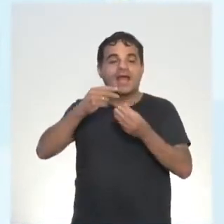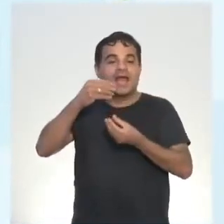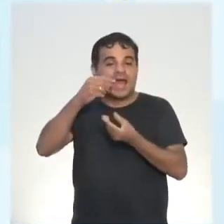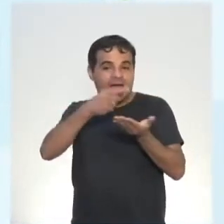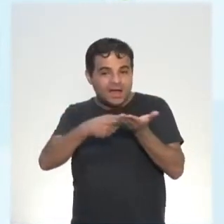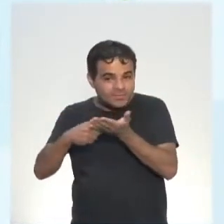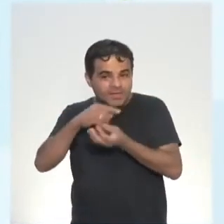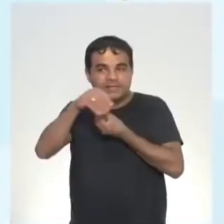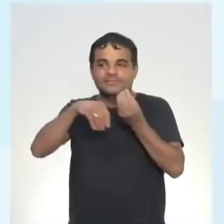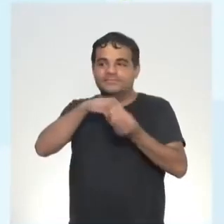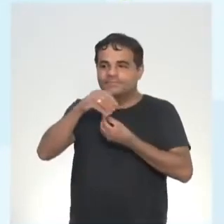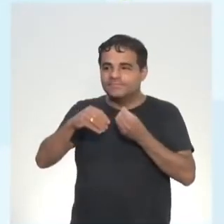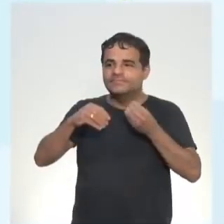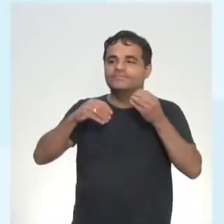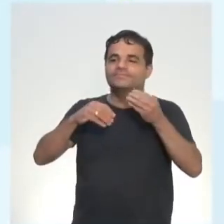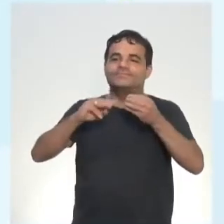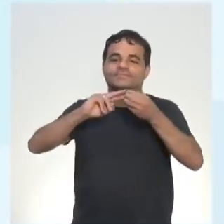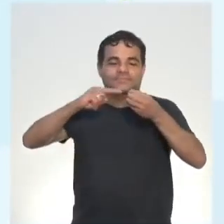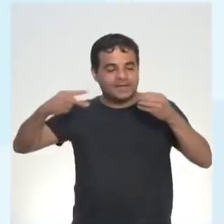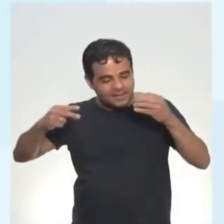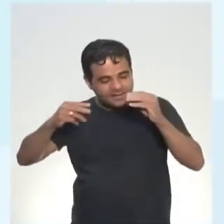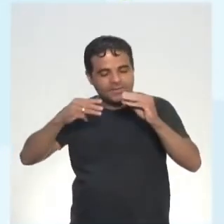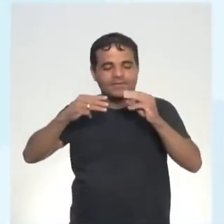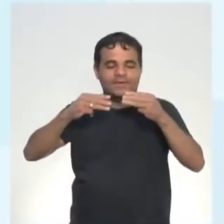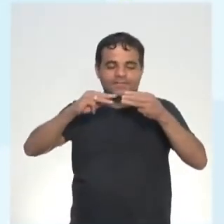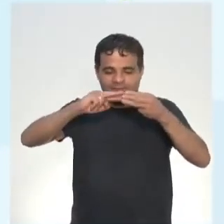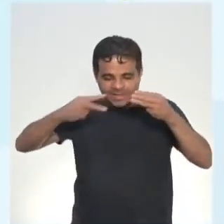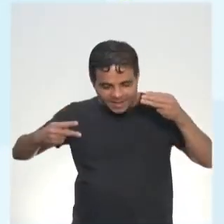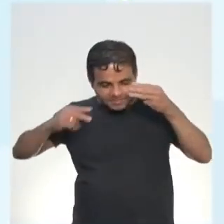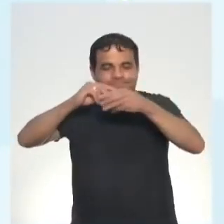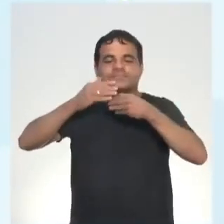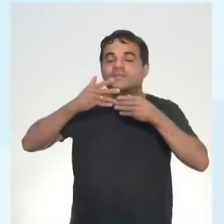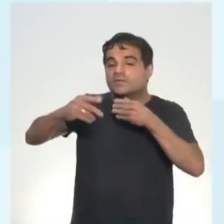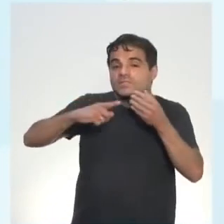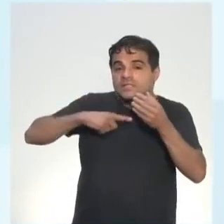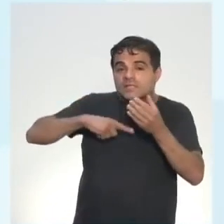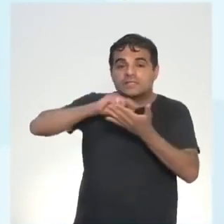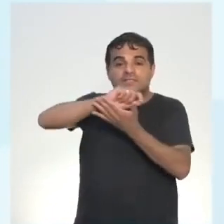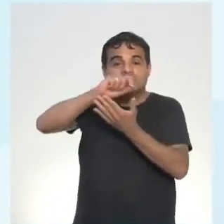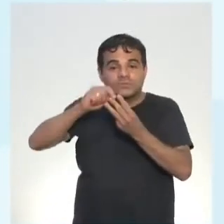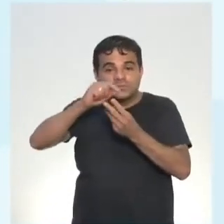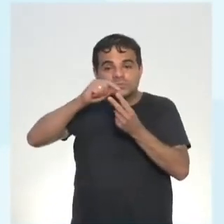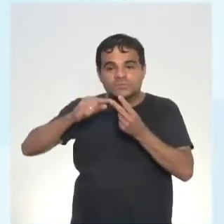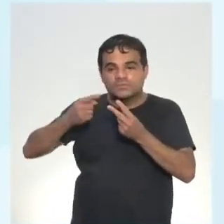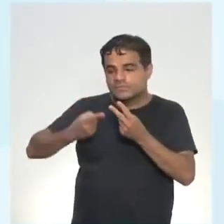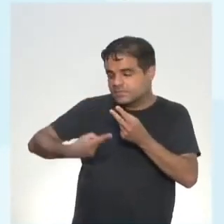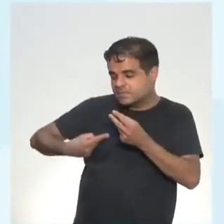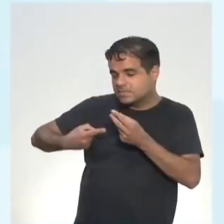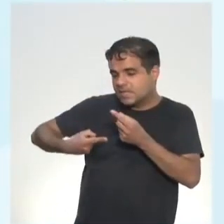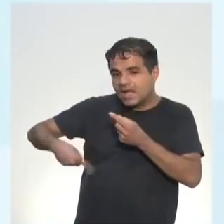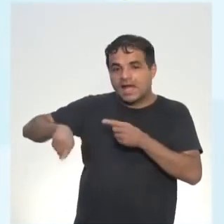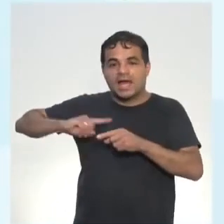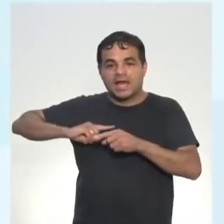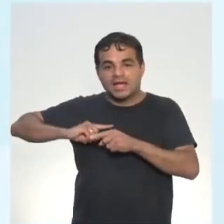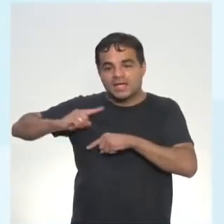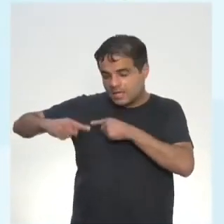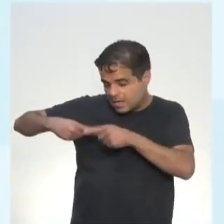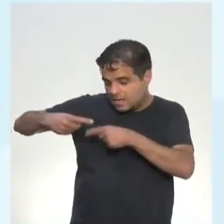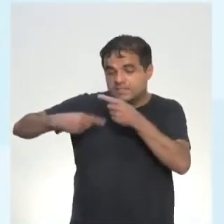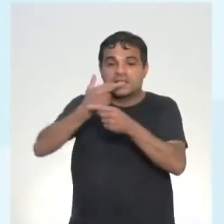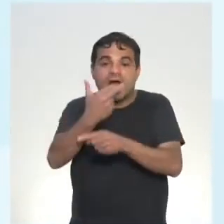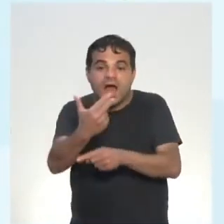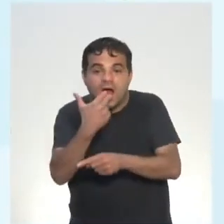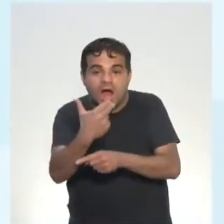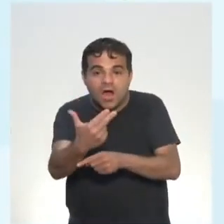da segregação independente dos caracteres. Então, você tem aí duas heranças. Você tem a herança da cor